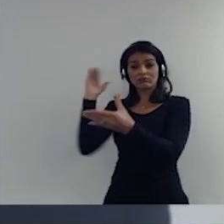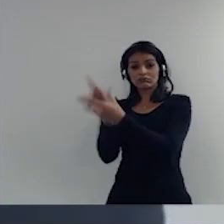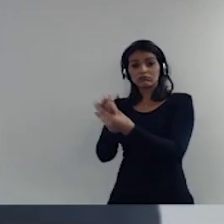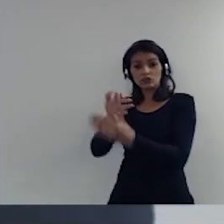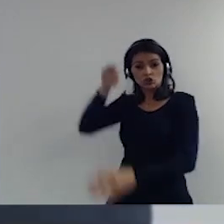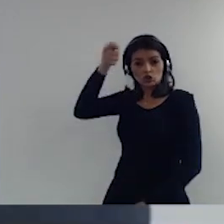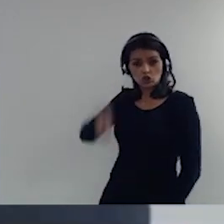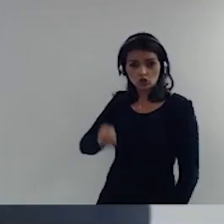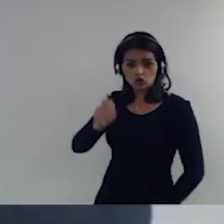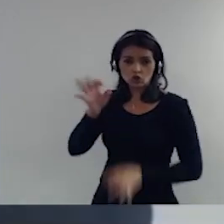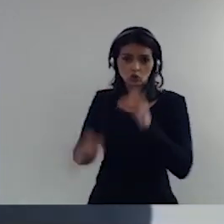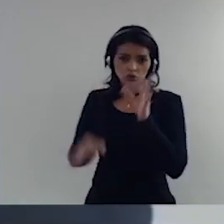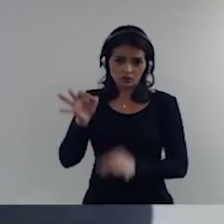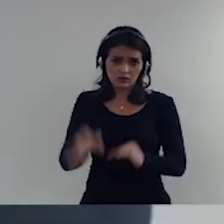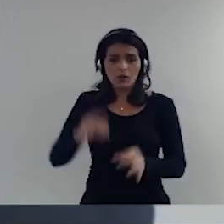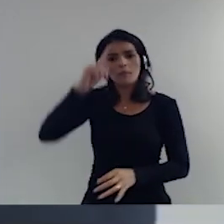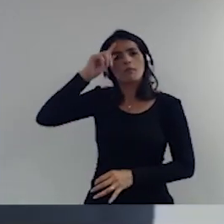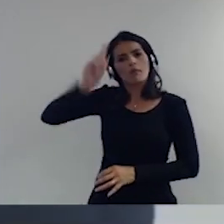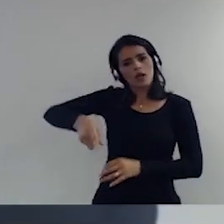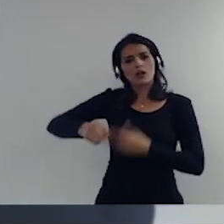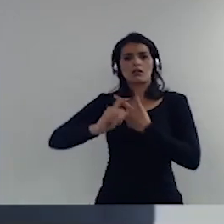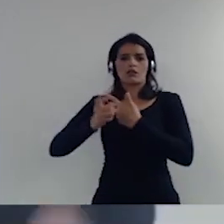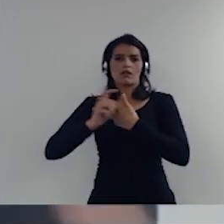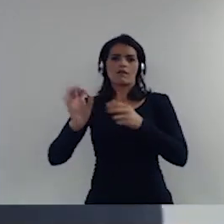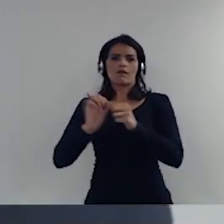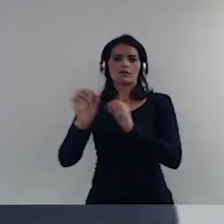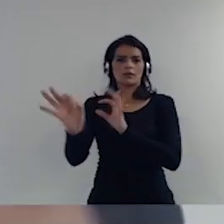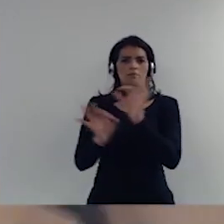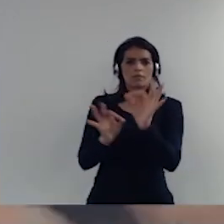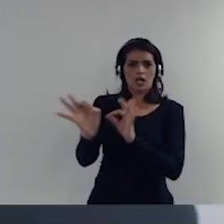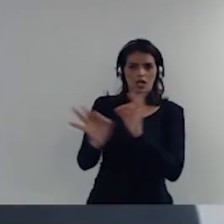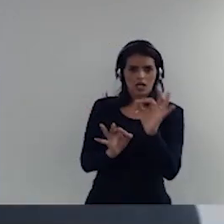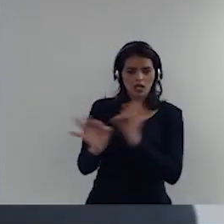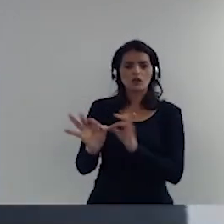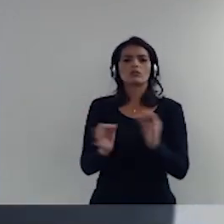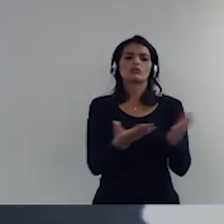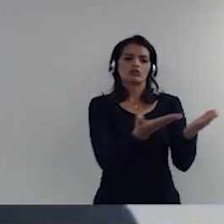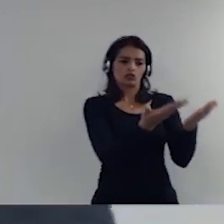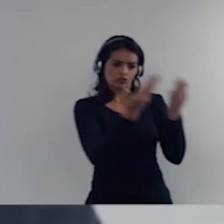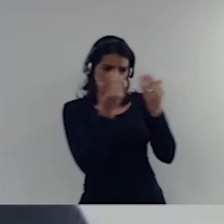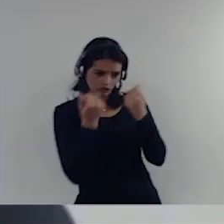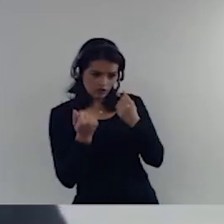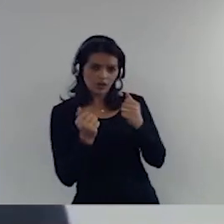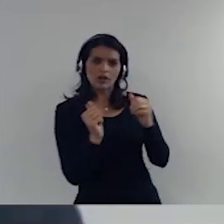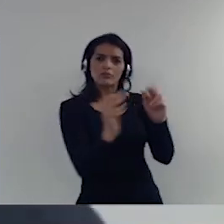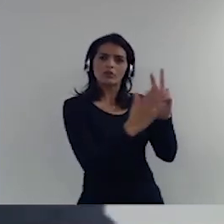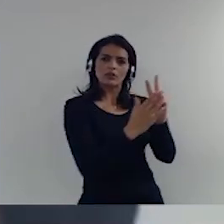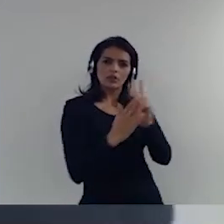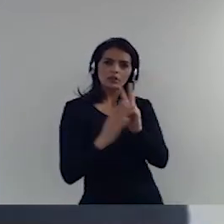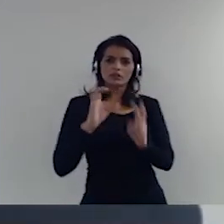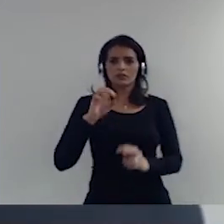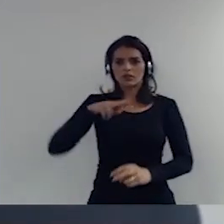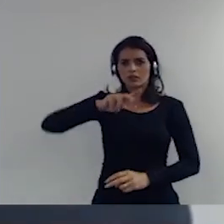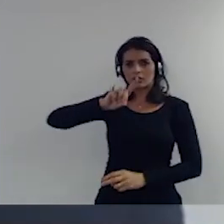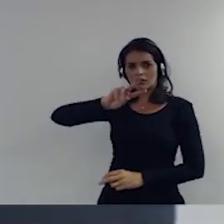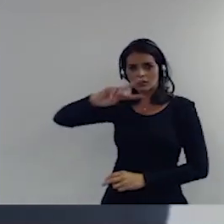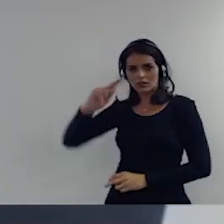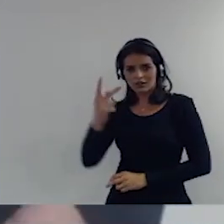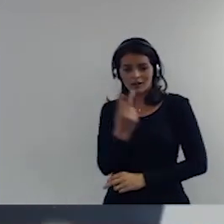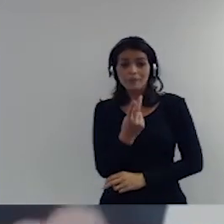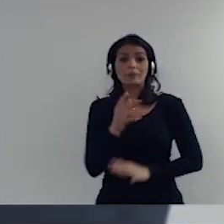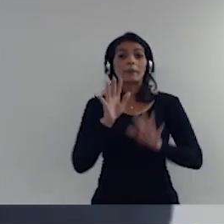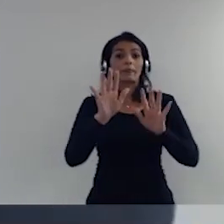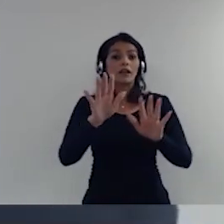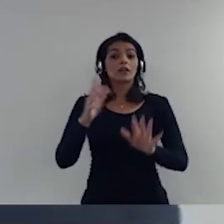judicial, determinando que a União fizesse esse plano, ouvindo os povos indígenas, o CNDH, os especialistas,